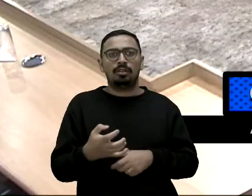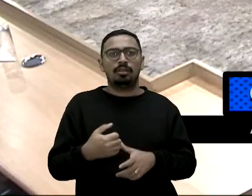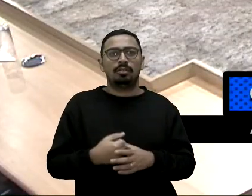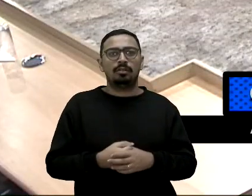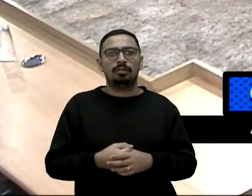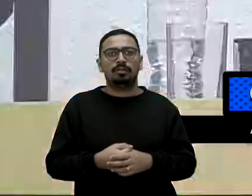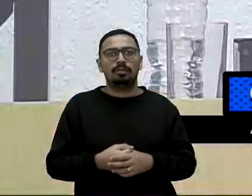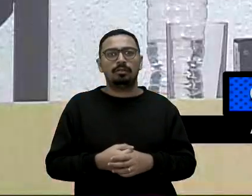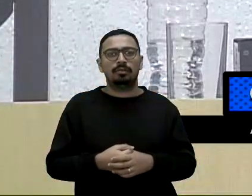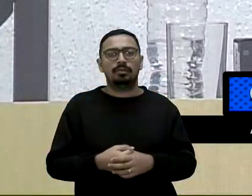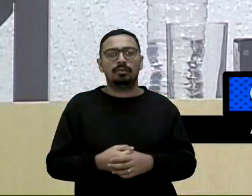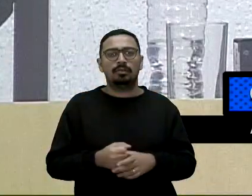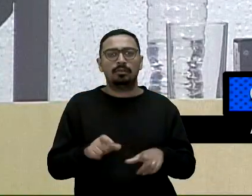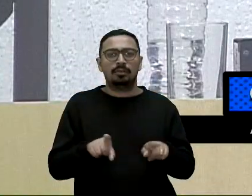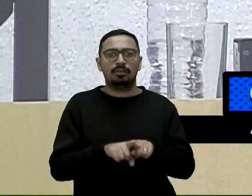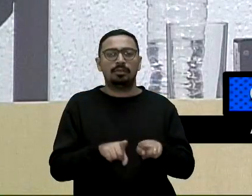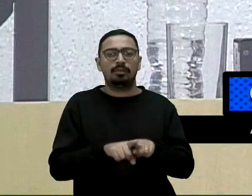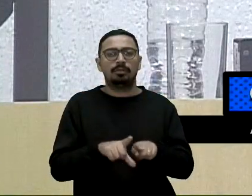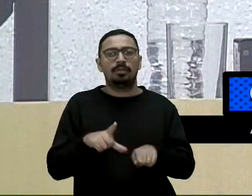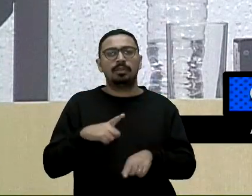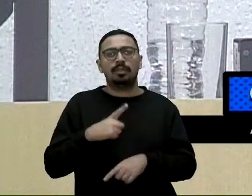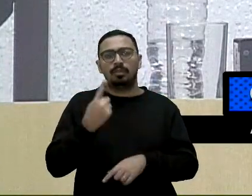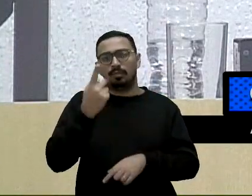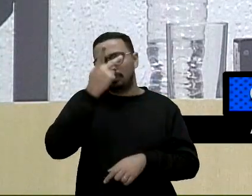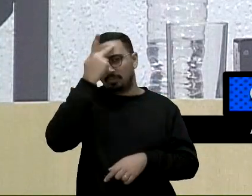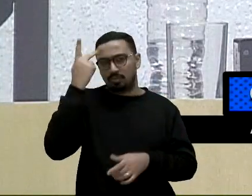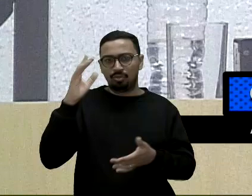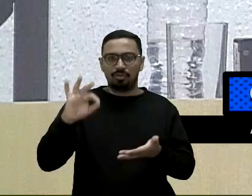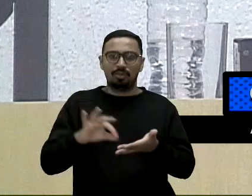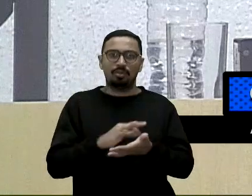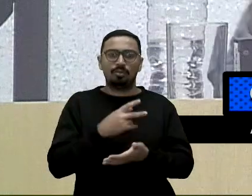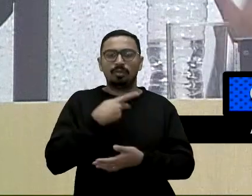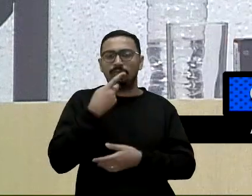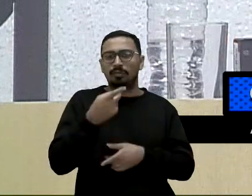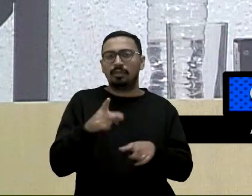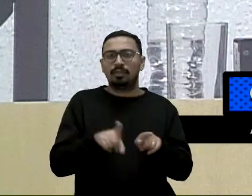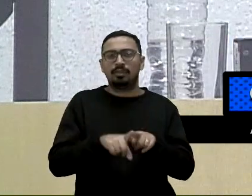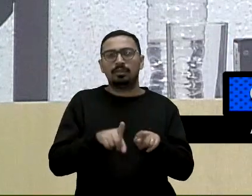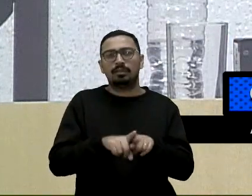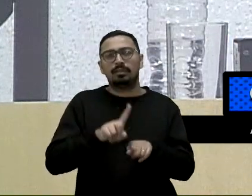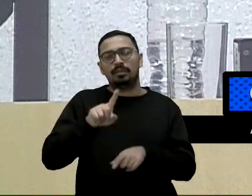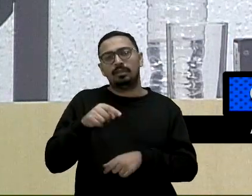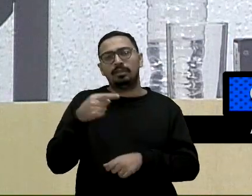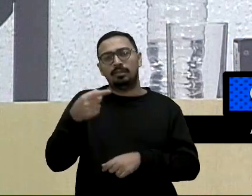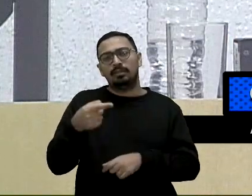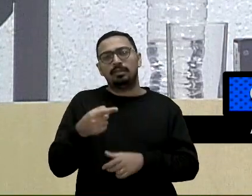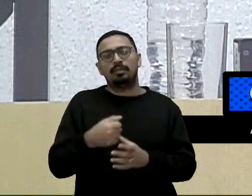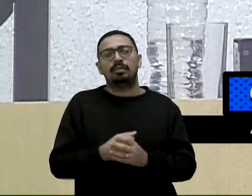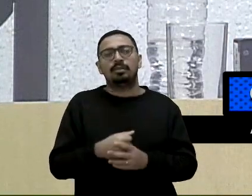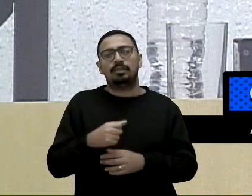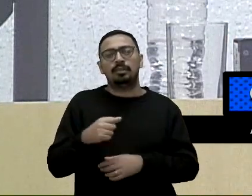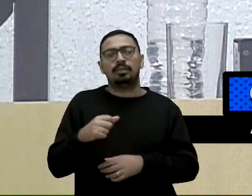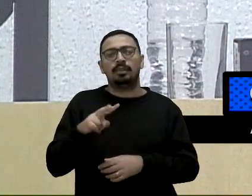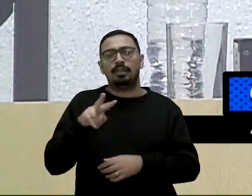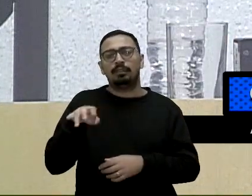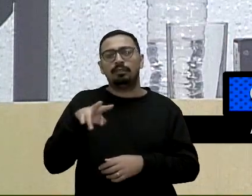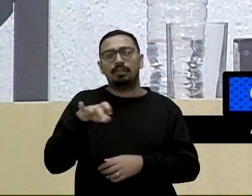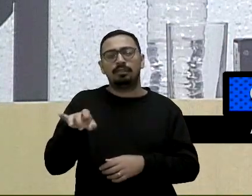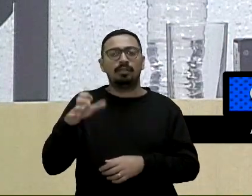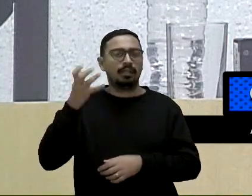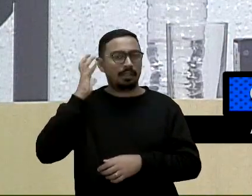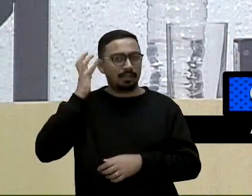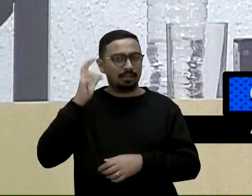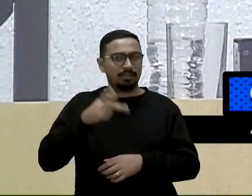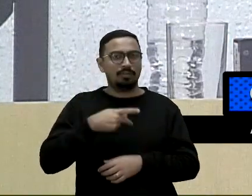também falar que tem um munícipe inscrito, Alessandro, para falar. Aí logo após eu passo para a vereadora Vivi, para que a gente possa encerrar a